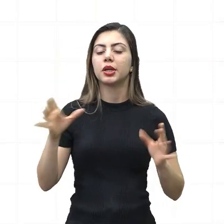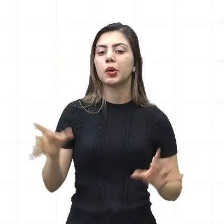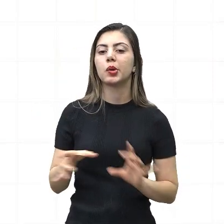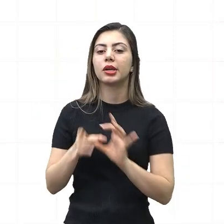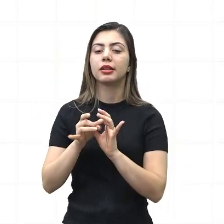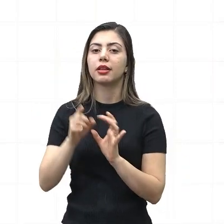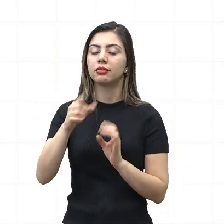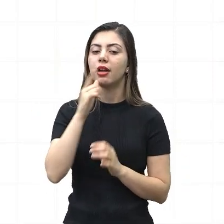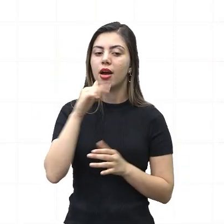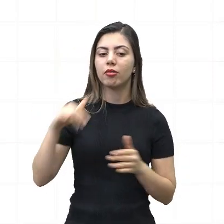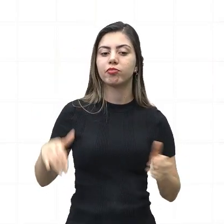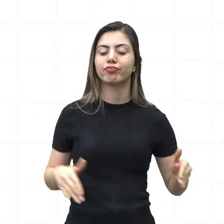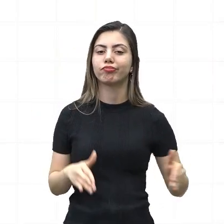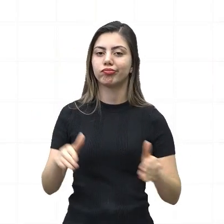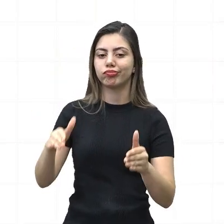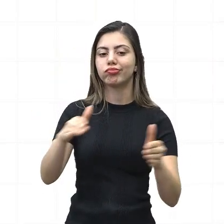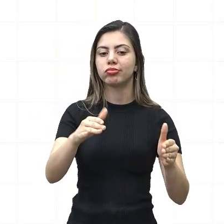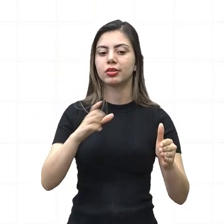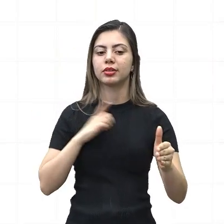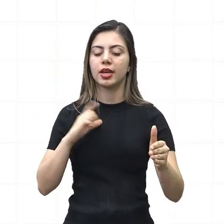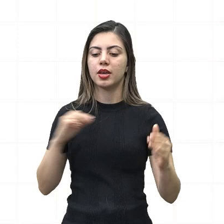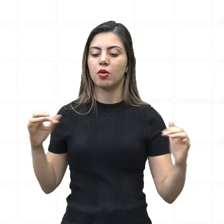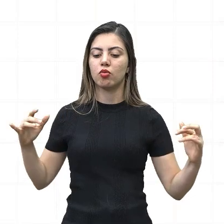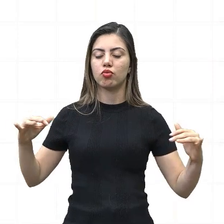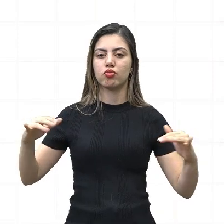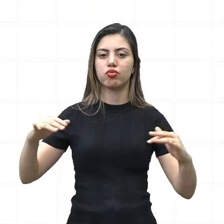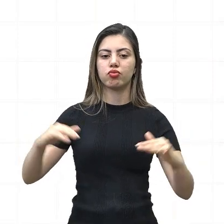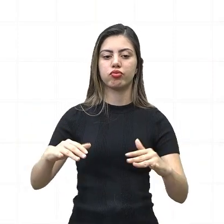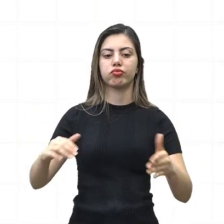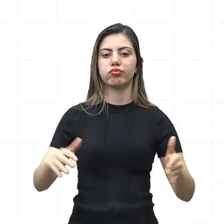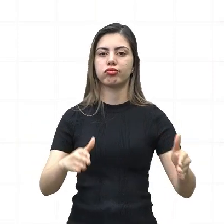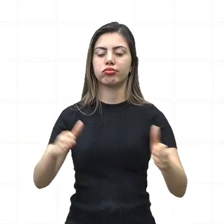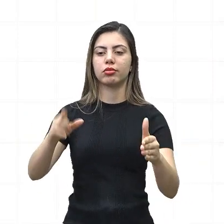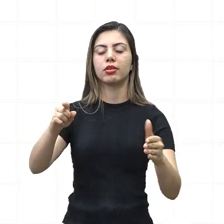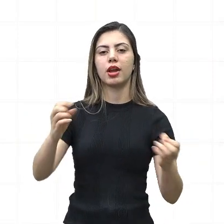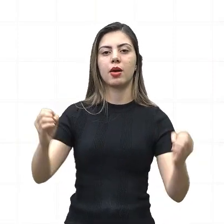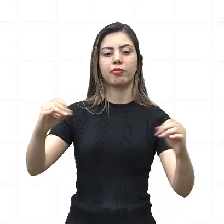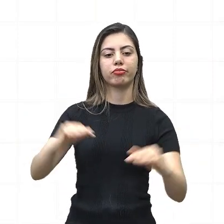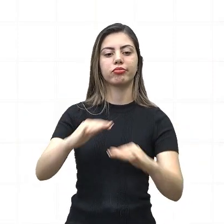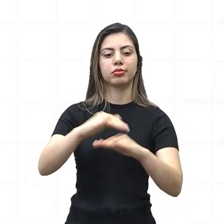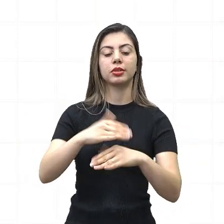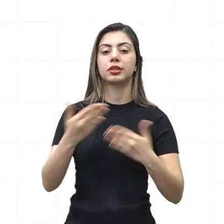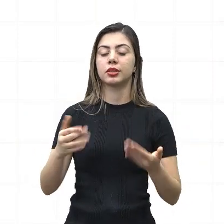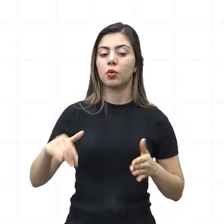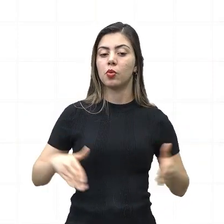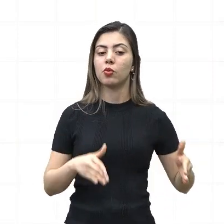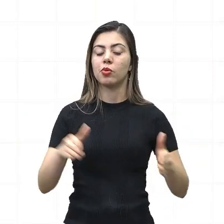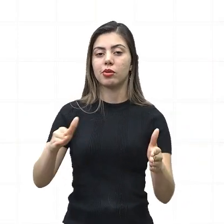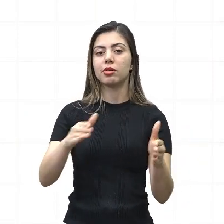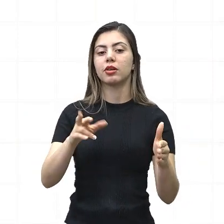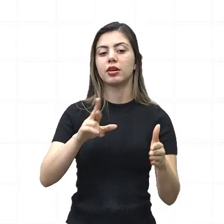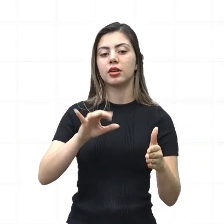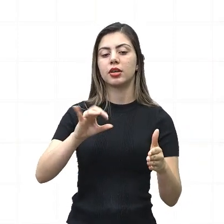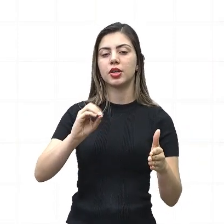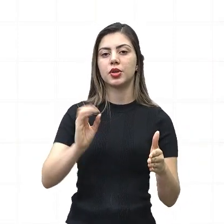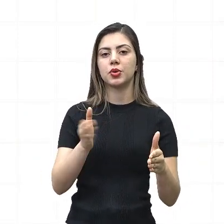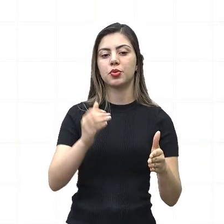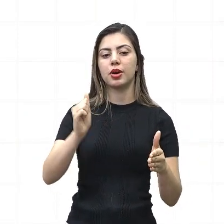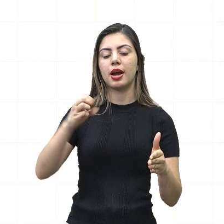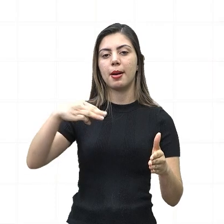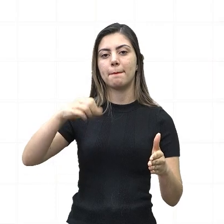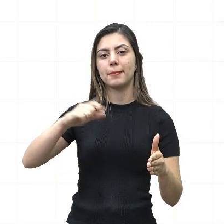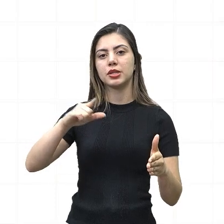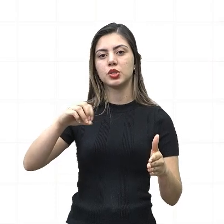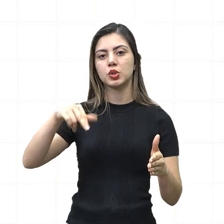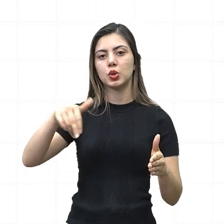final, né? Ao final do seu percurso ali vai desaguar lá no Oceano Atlântico. O rio Amazonas é o rio principal desse